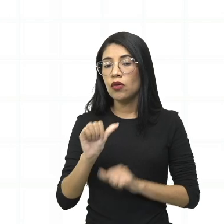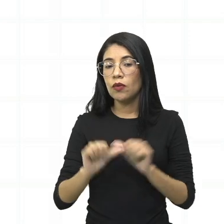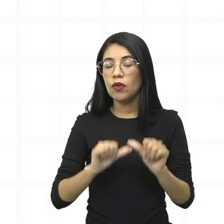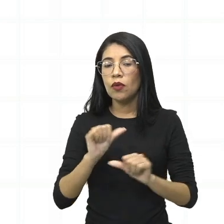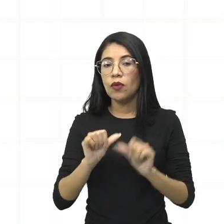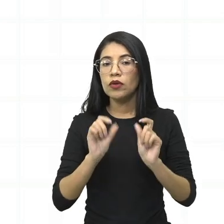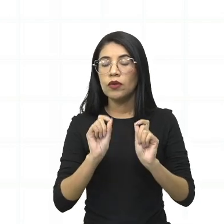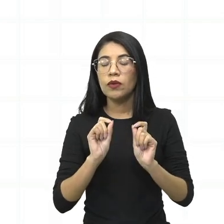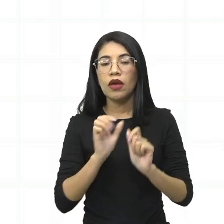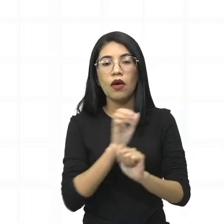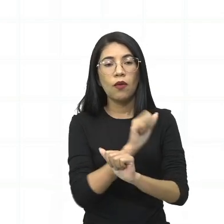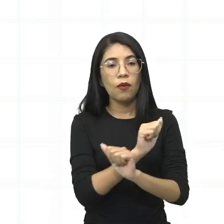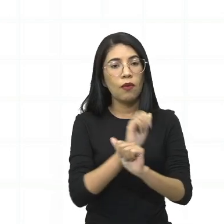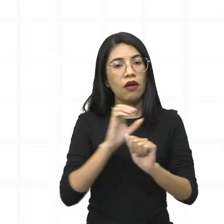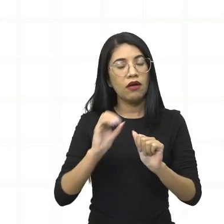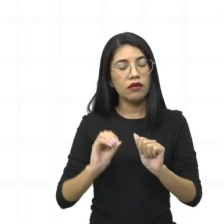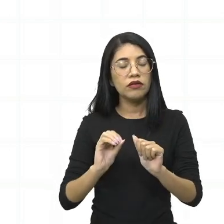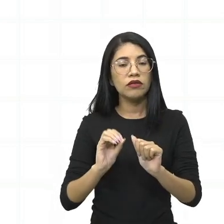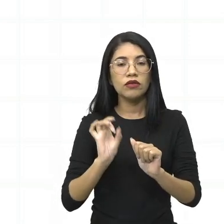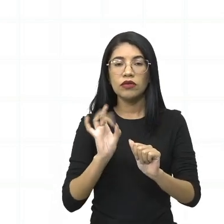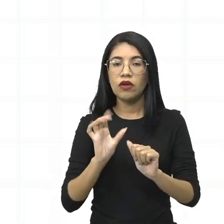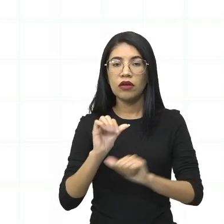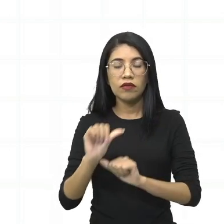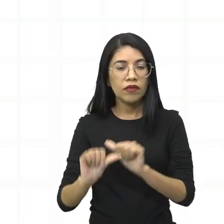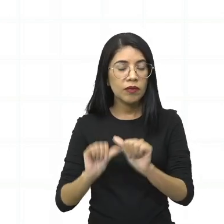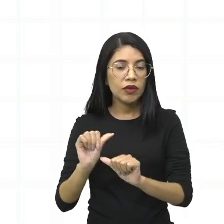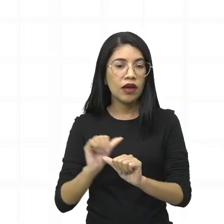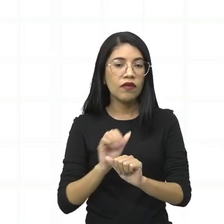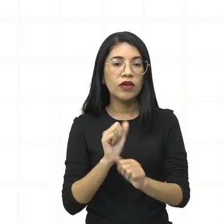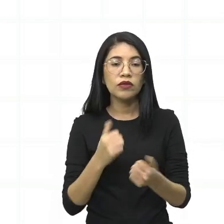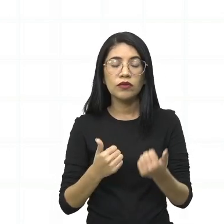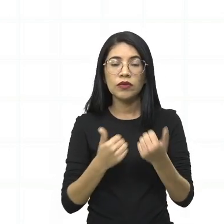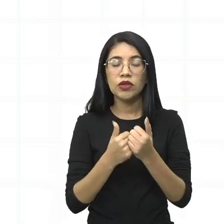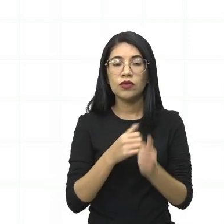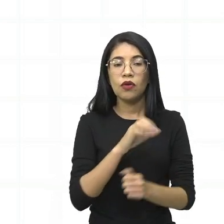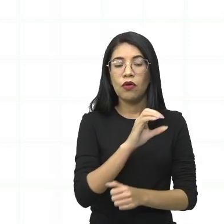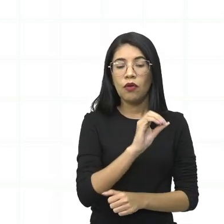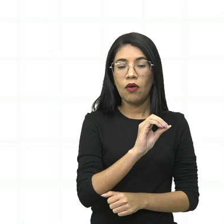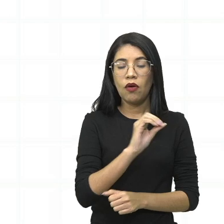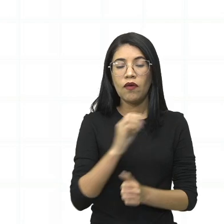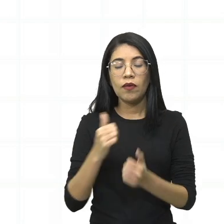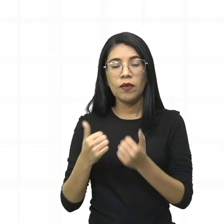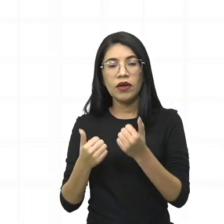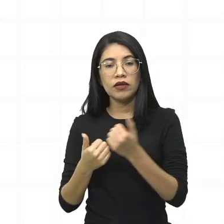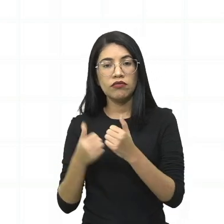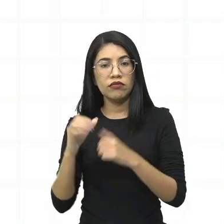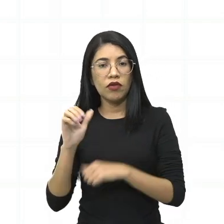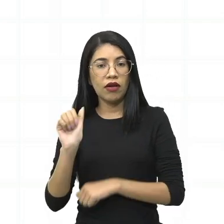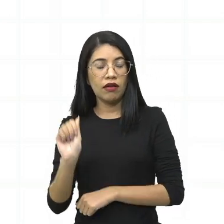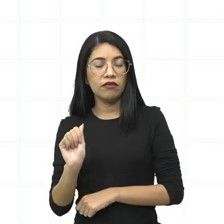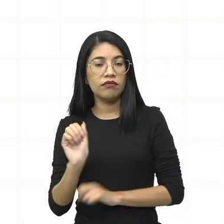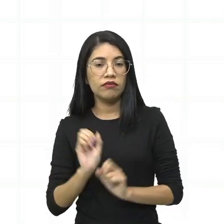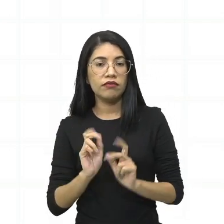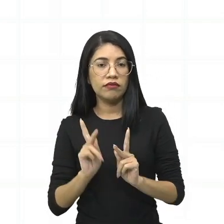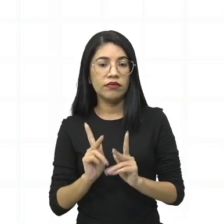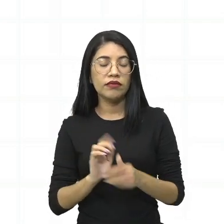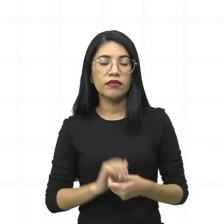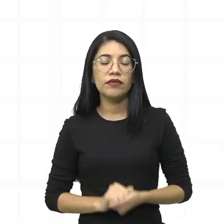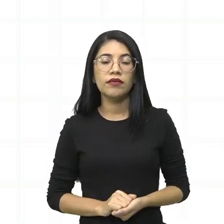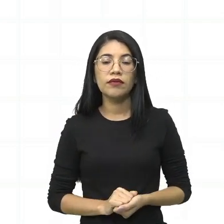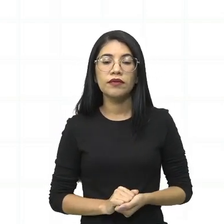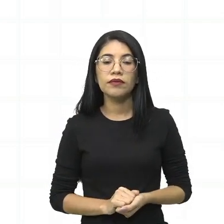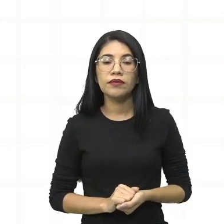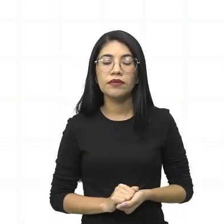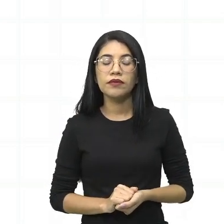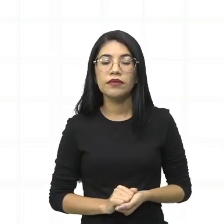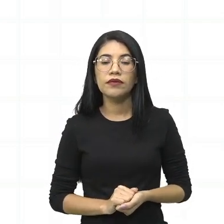o nosso artigo, né? O nosso pronome, ele vai permanecer, tá bom, gente? Então é isso.